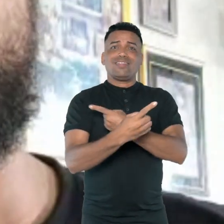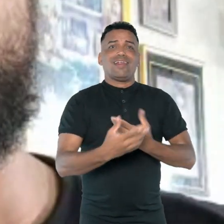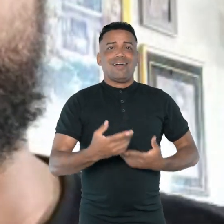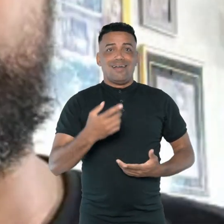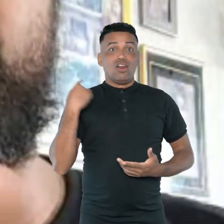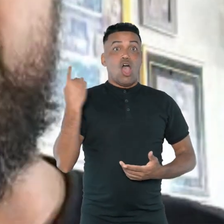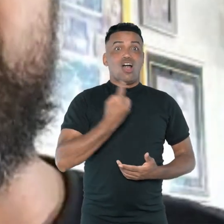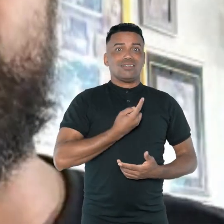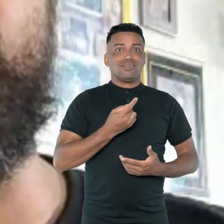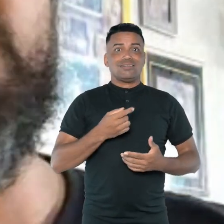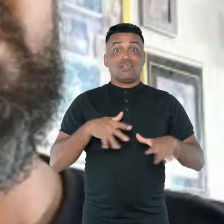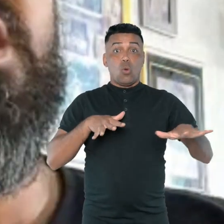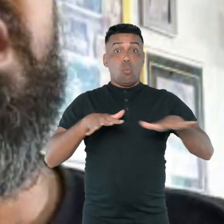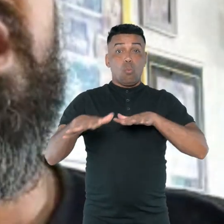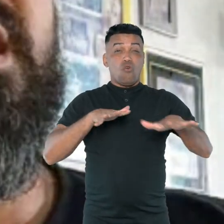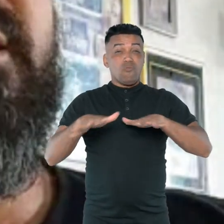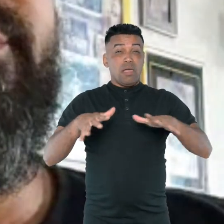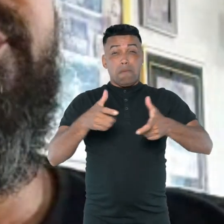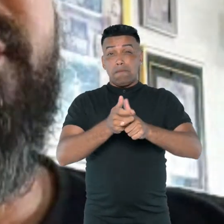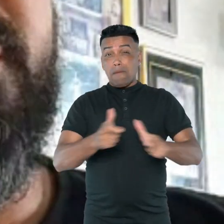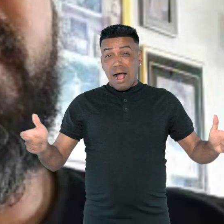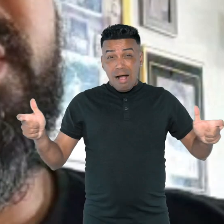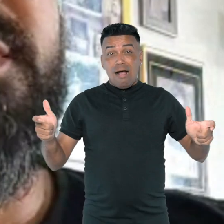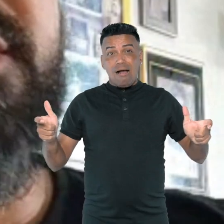vê que o grande movimento